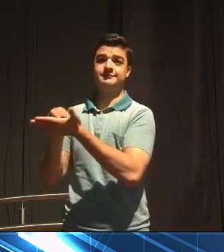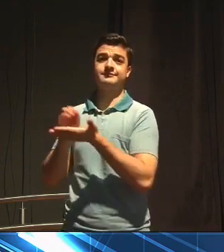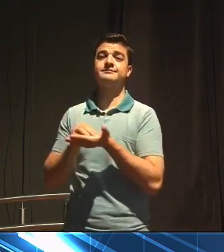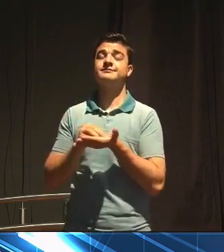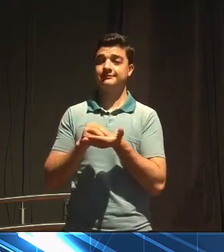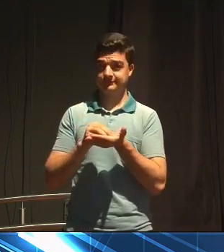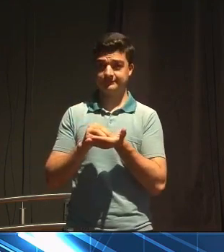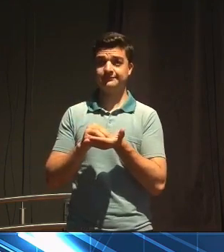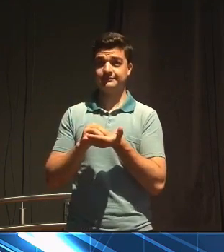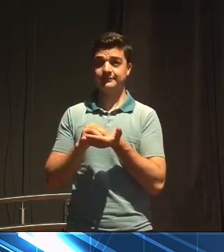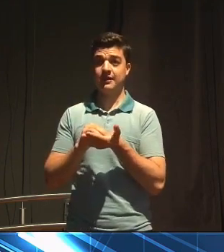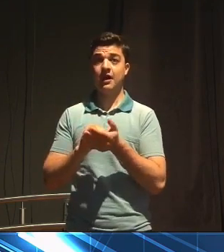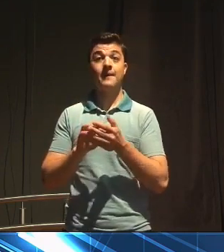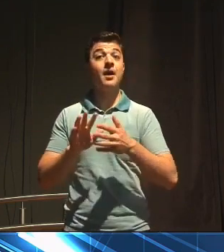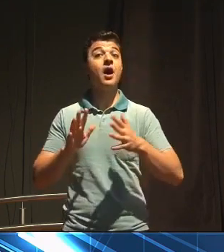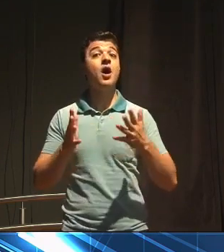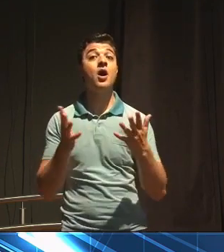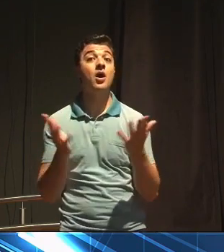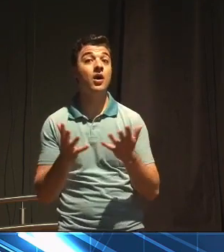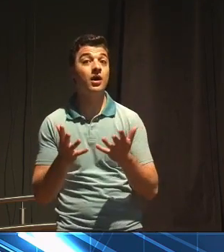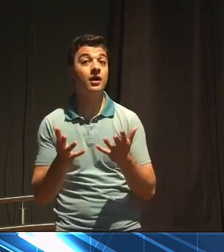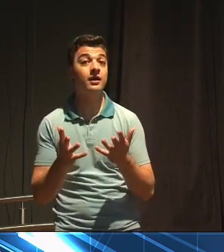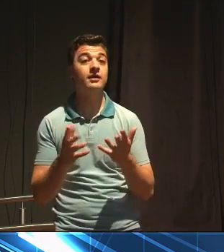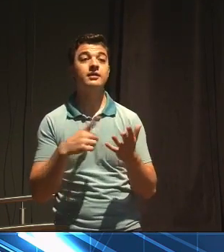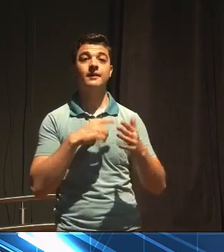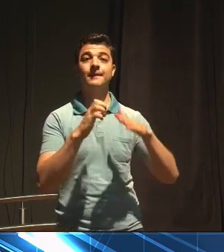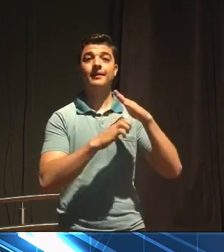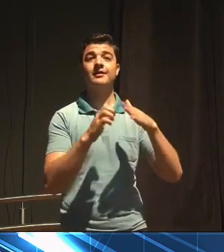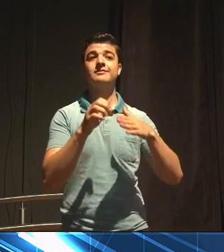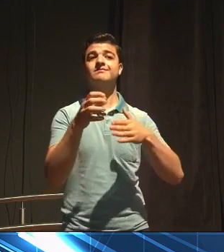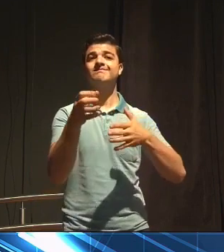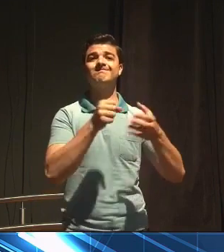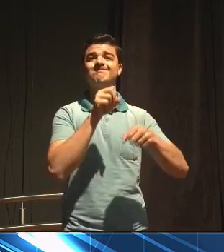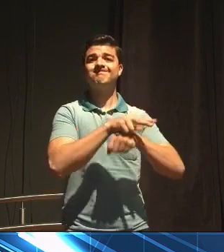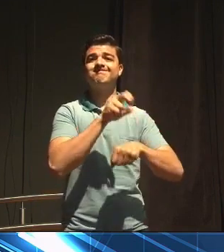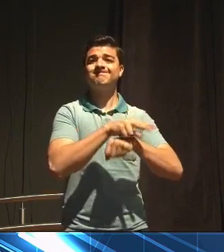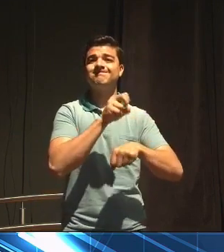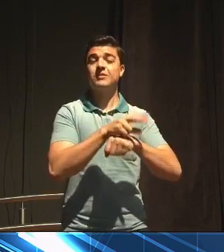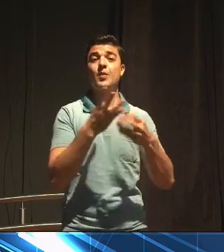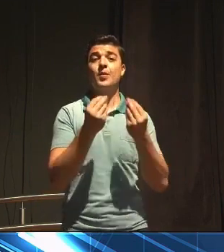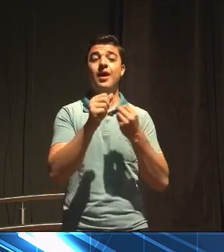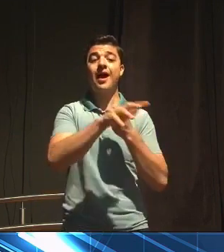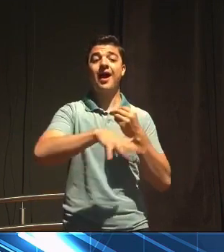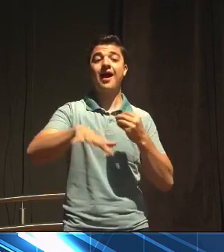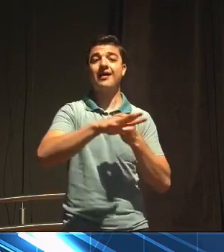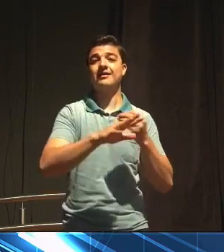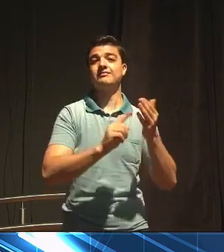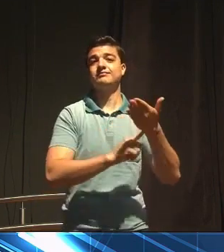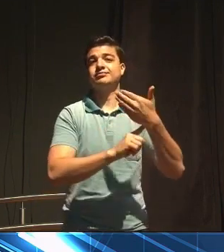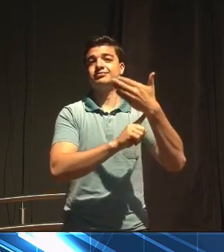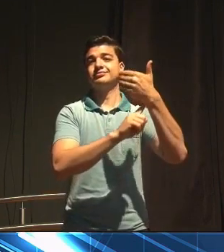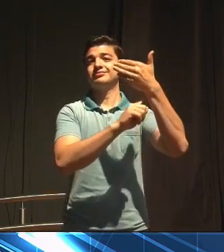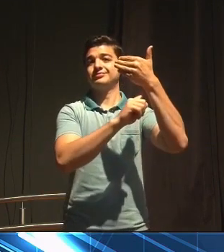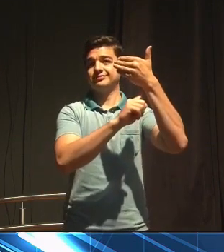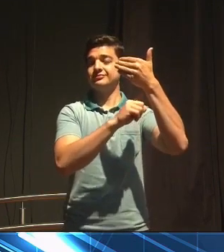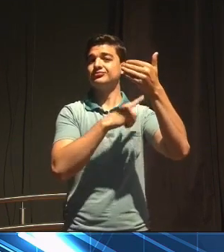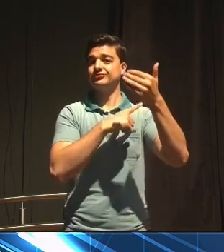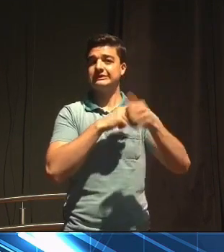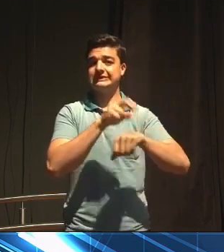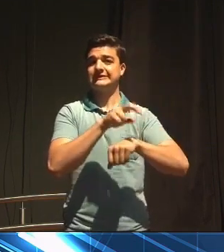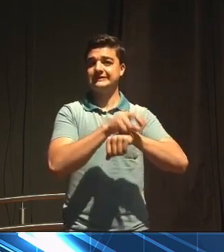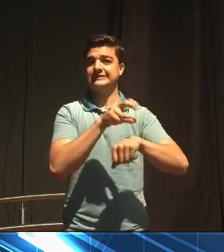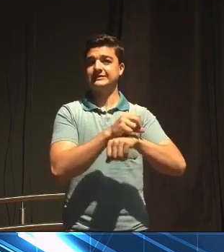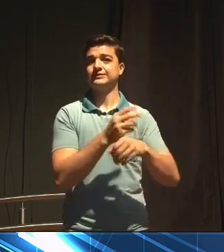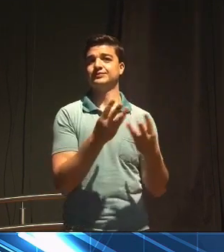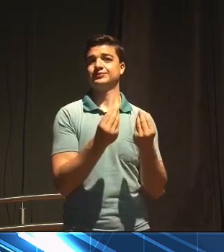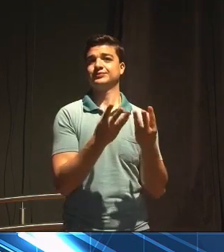está contratando. Tem muita gente interessada em tecnologia. Todo mundo quer aprender tecnologia,